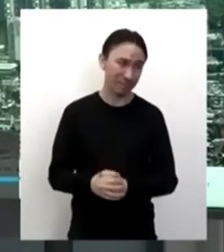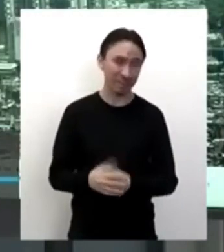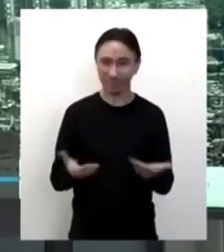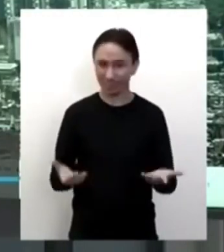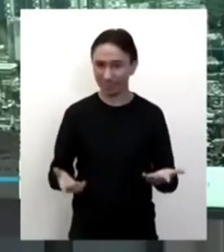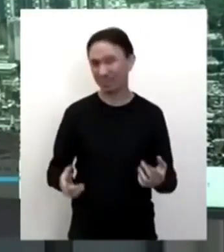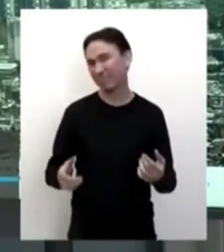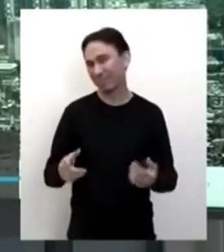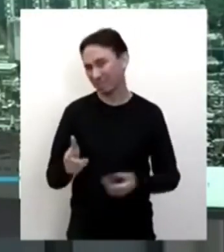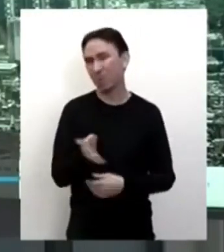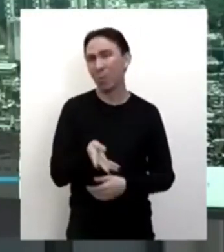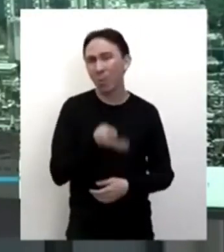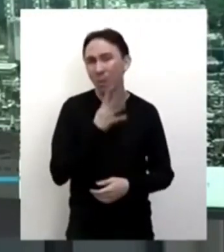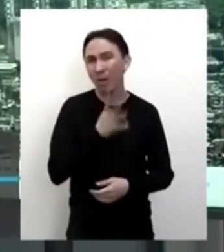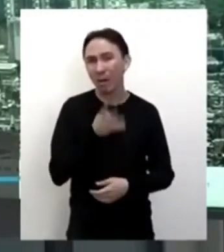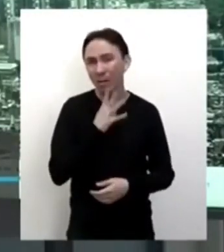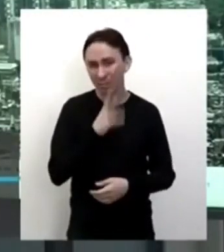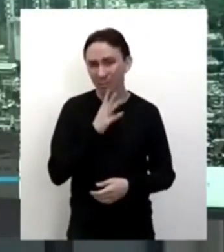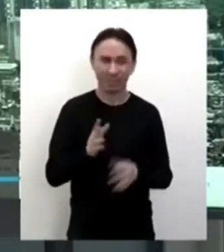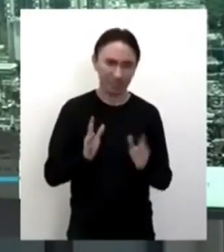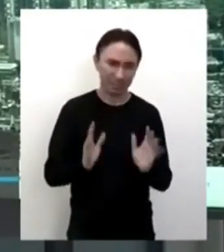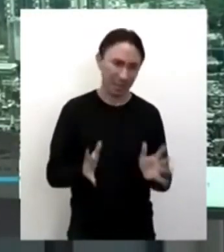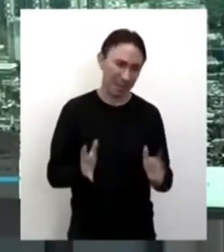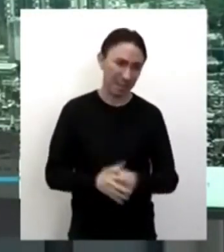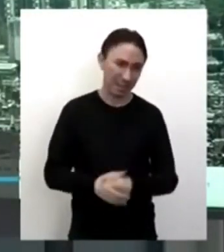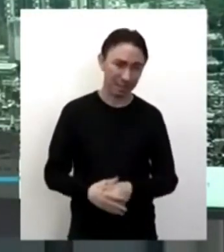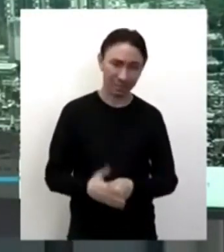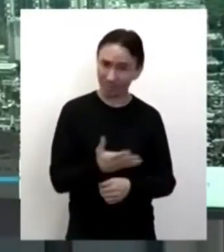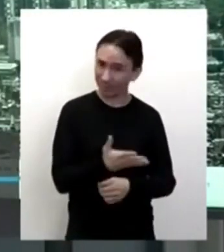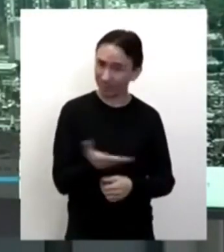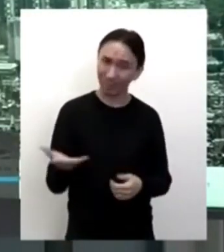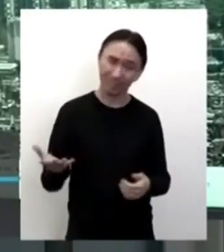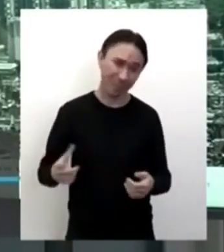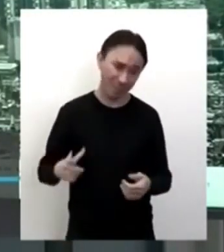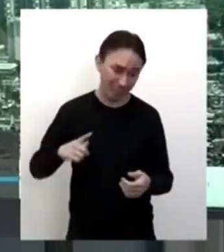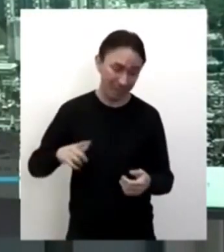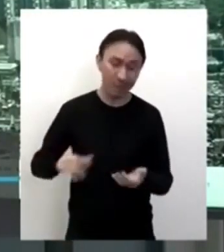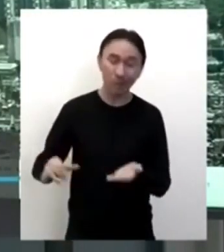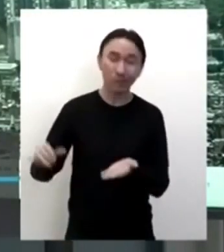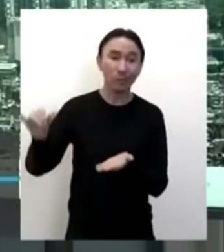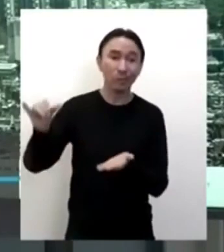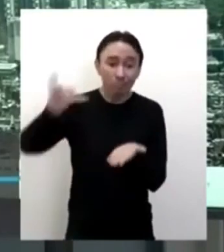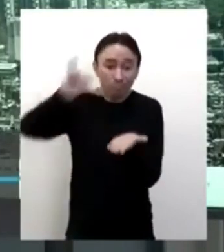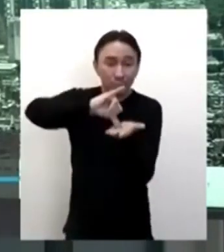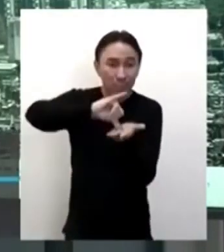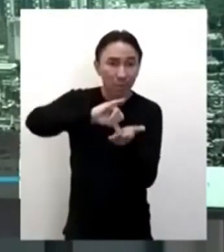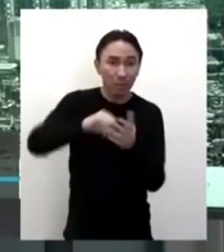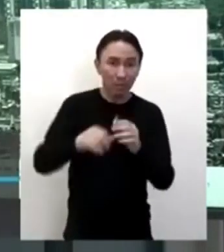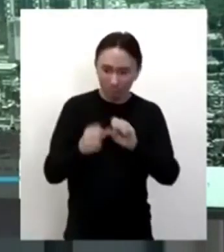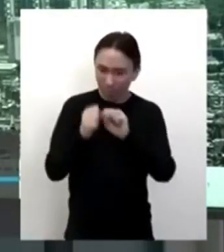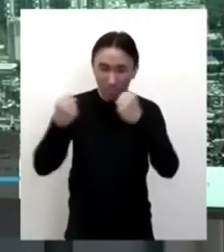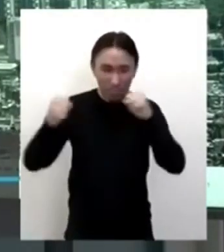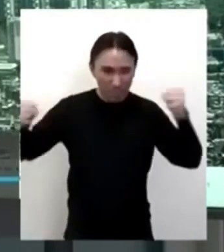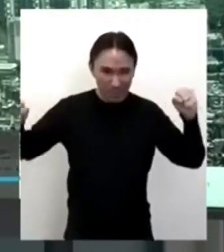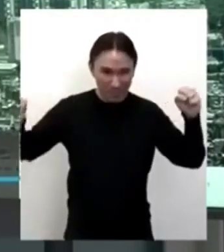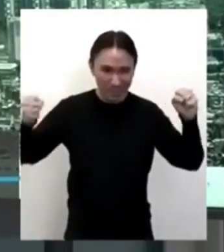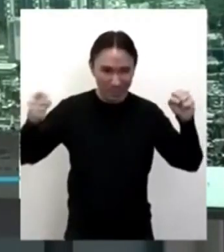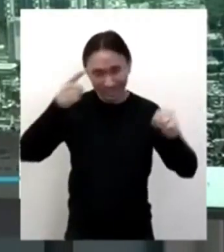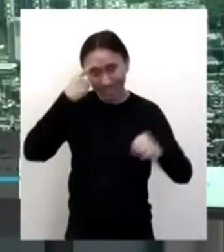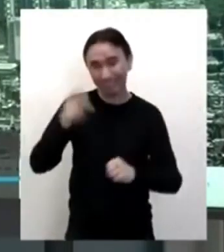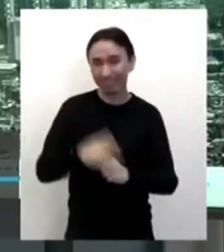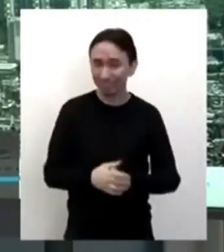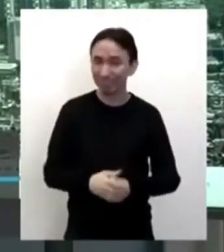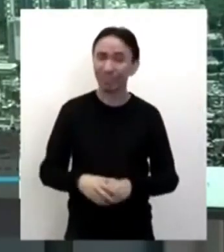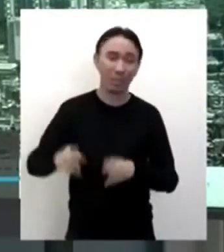também conhecem, né? Então é uma rotina que se tem, principalmente nas cidades grandes, que deveria, né, já ter terminado, mas que